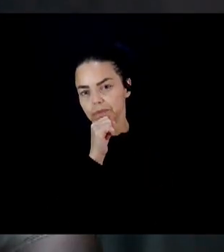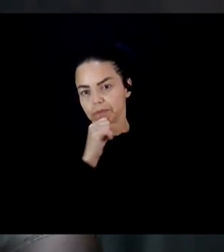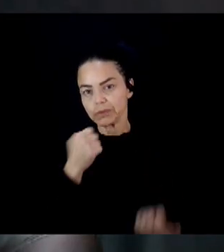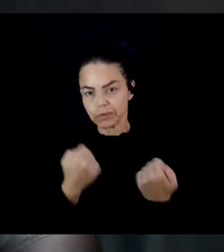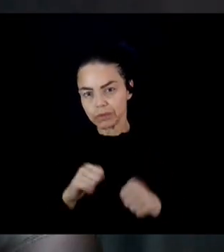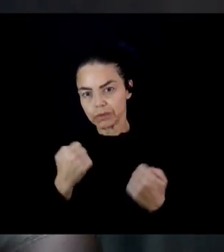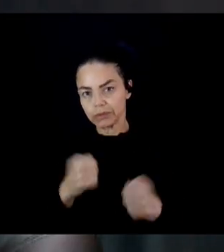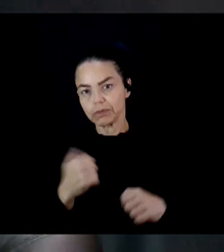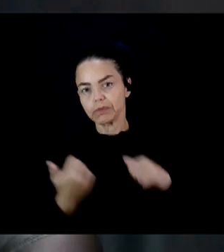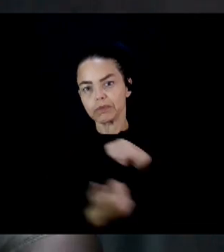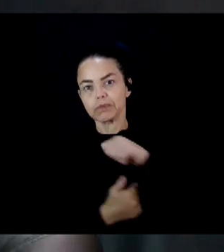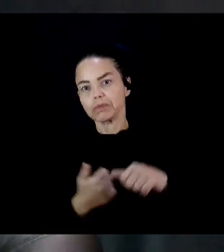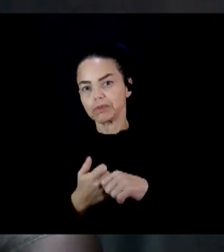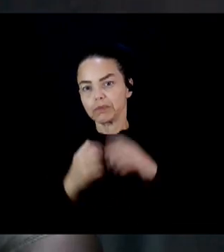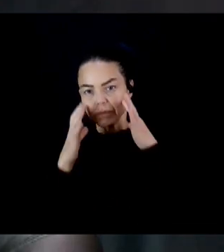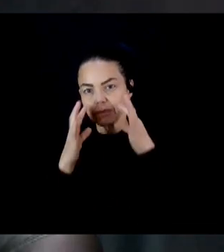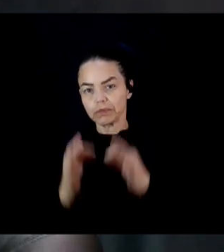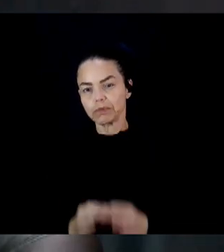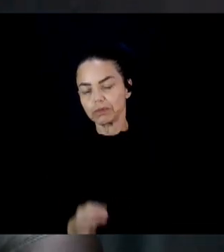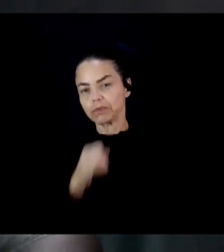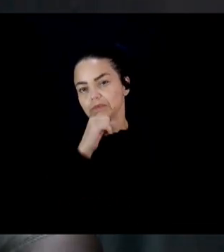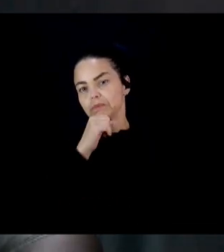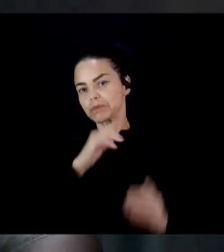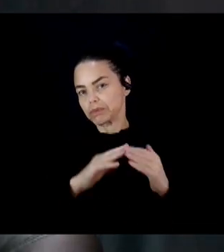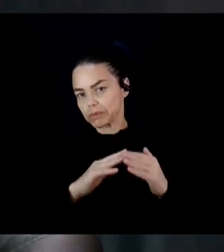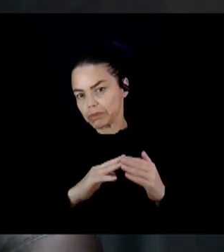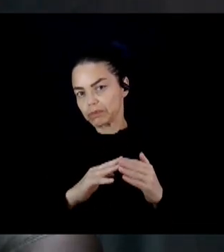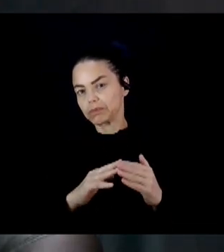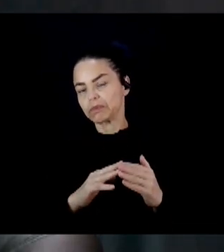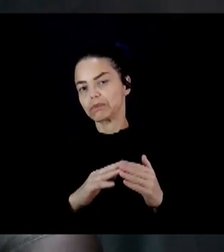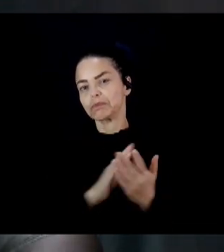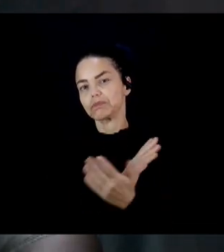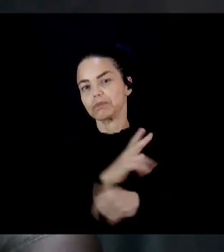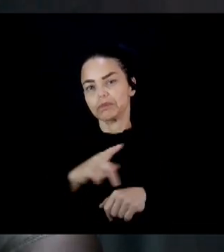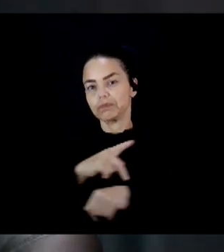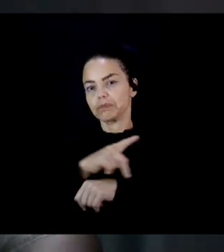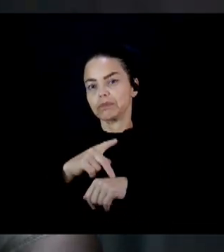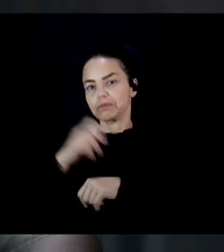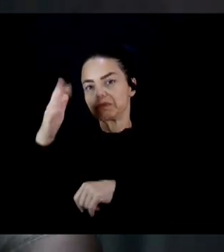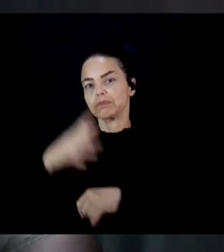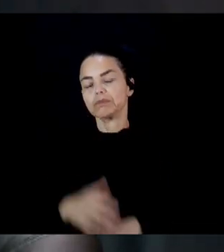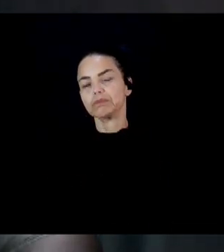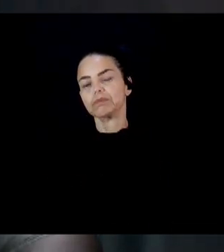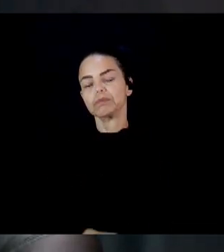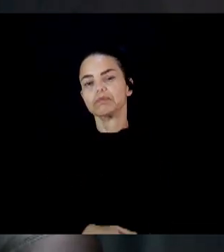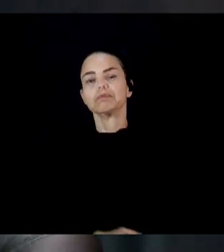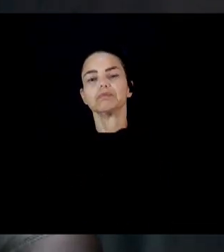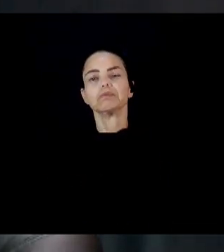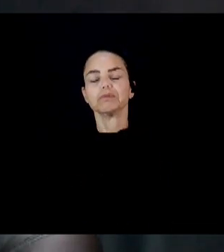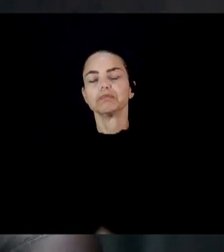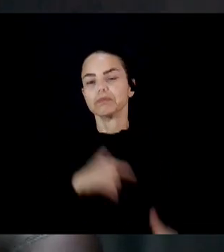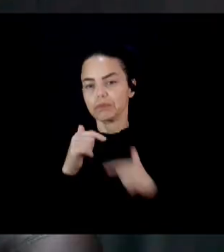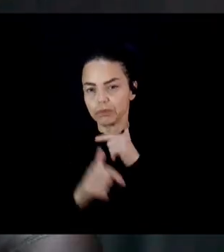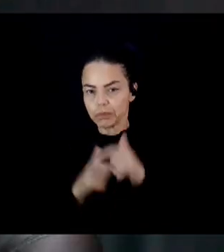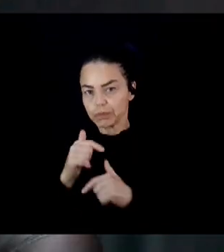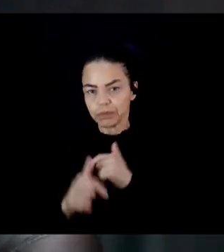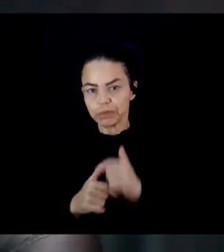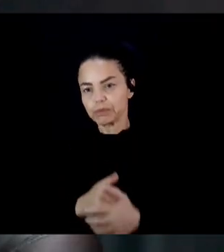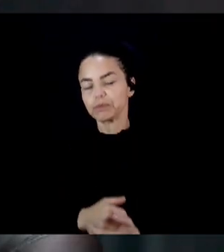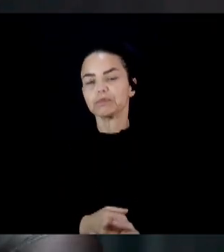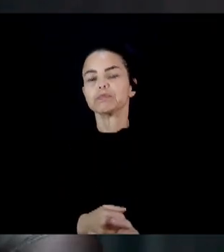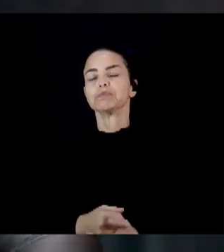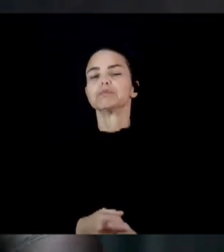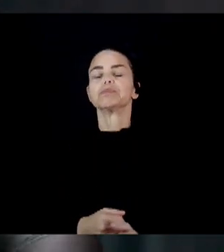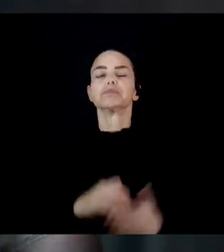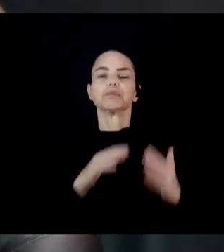nossa visão de envelhecer em casa. Tem alguns países lá fora que já estão fazendo esse tipo de trabalho, né? Tem vilas, tem